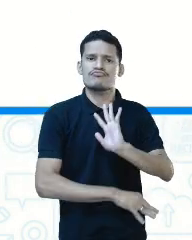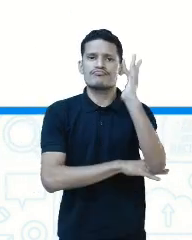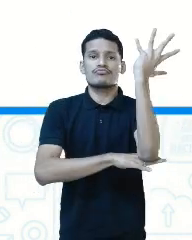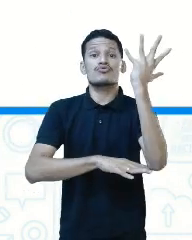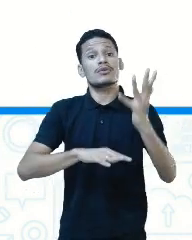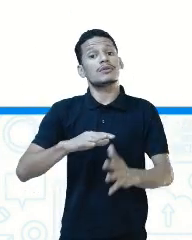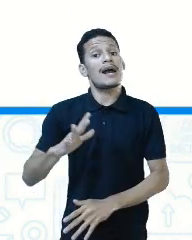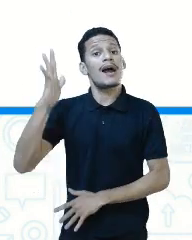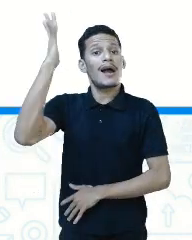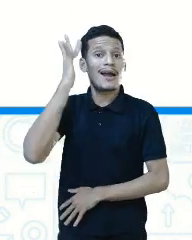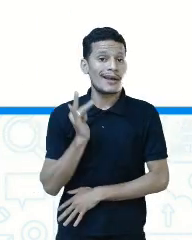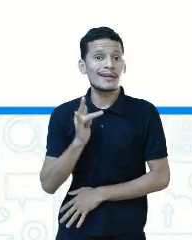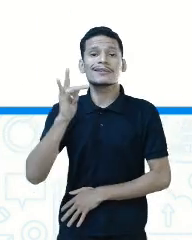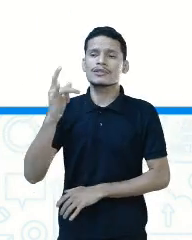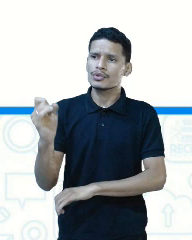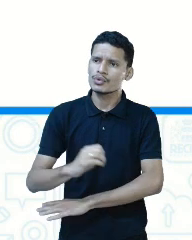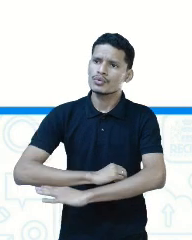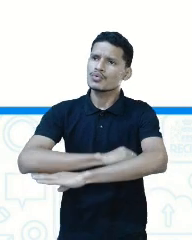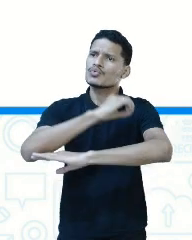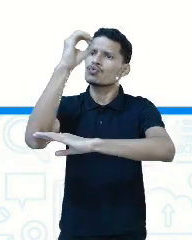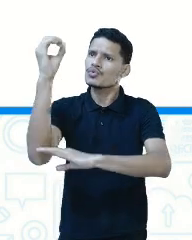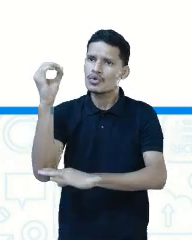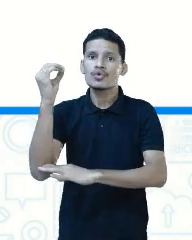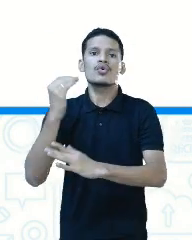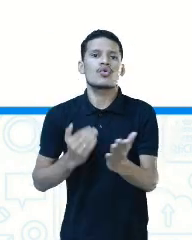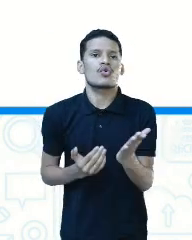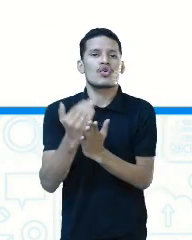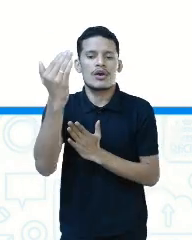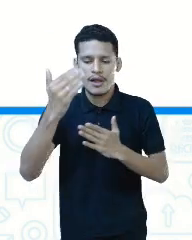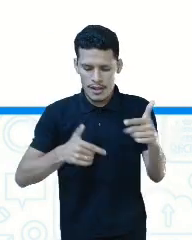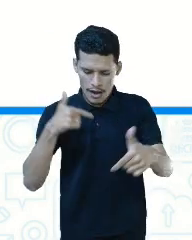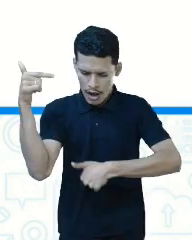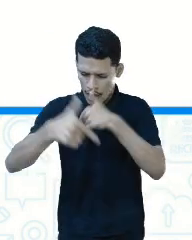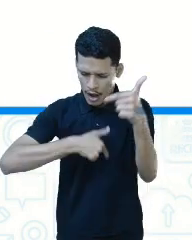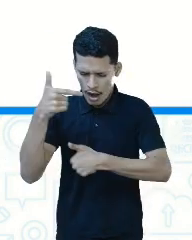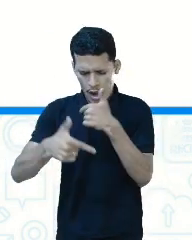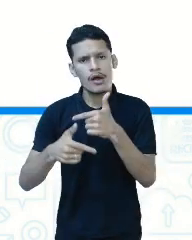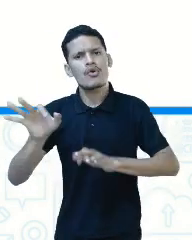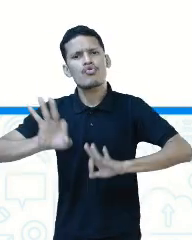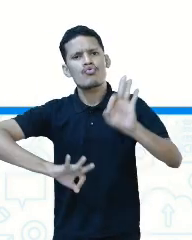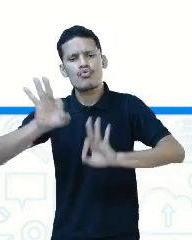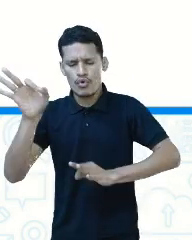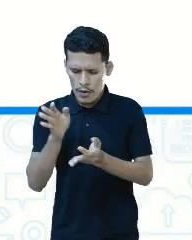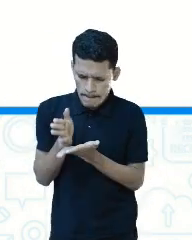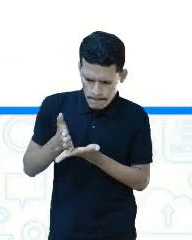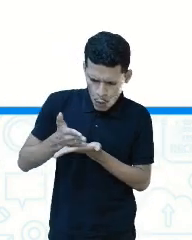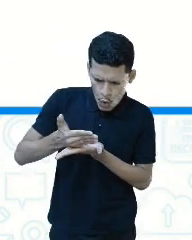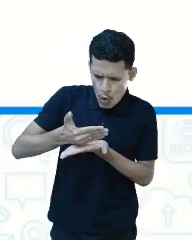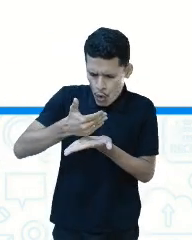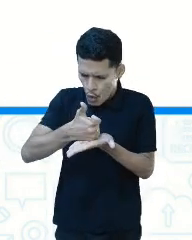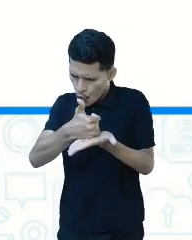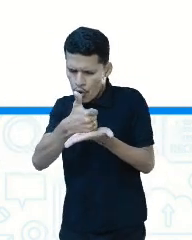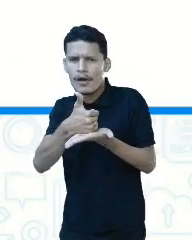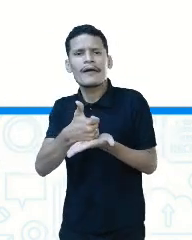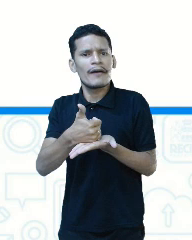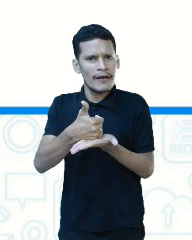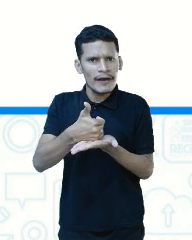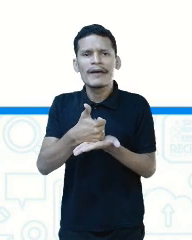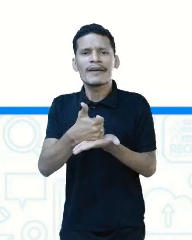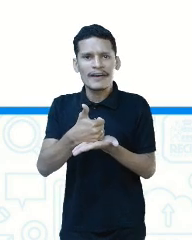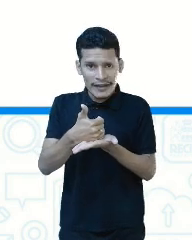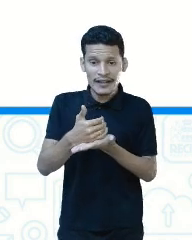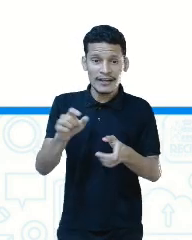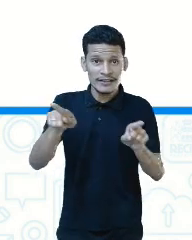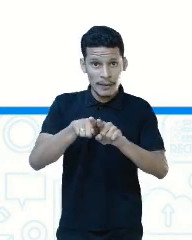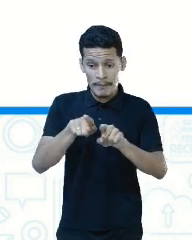radioso, puseram-se a trabalhar. Fizeram um grande bolo para que chegasse para todos. Formaram uma